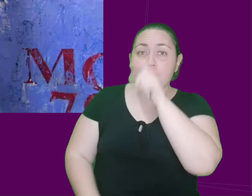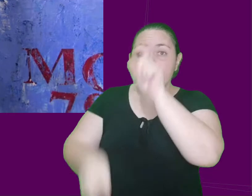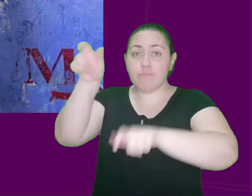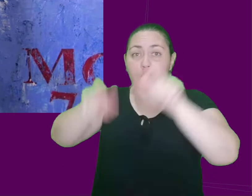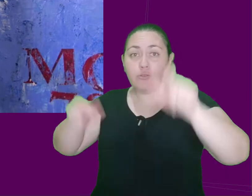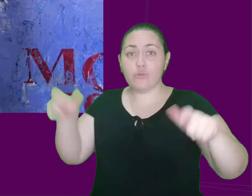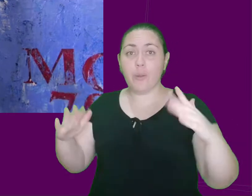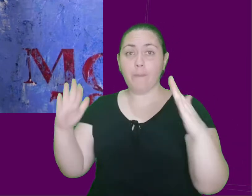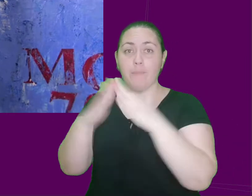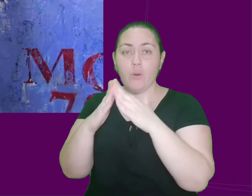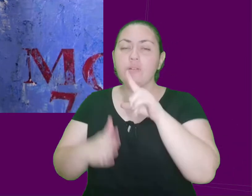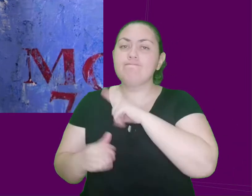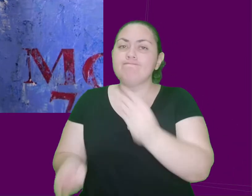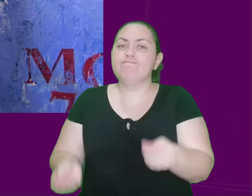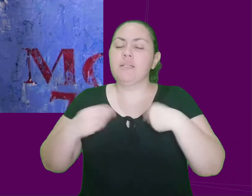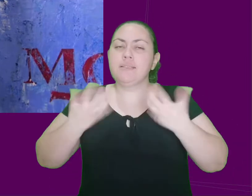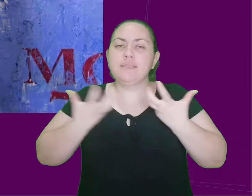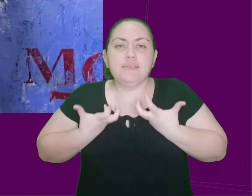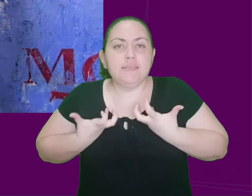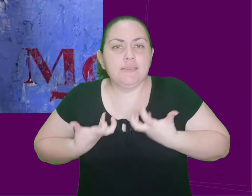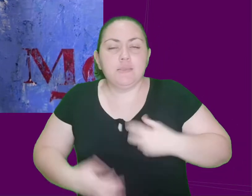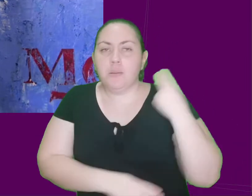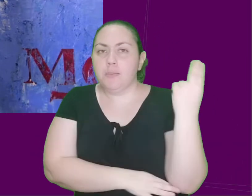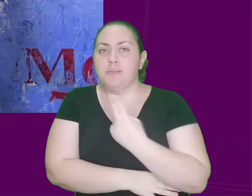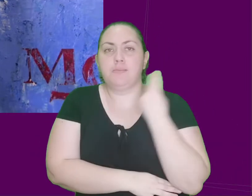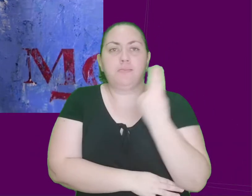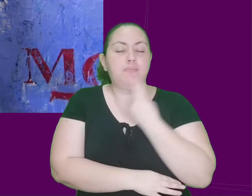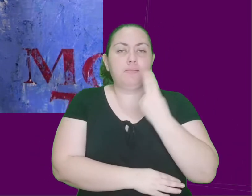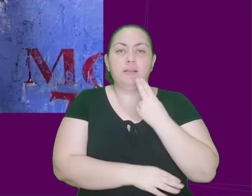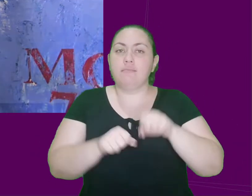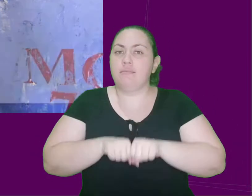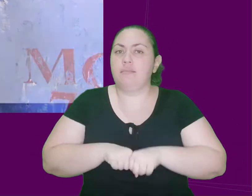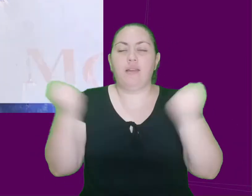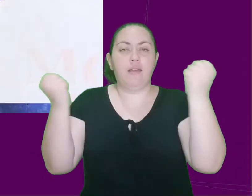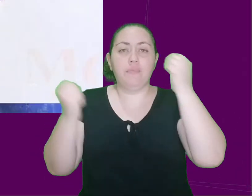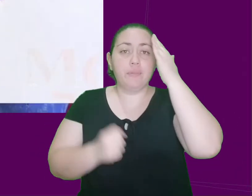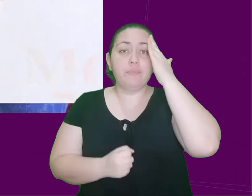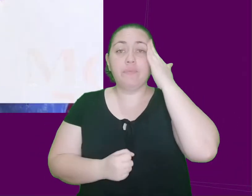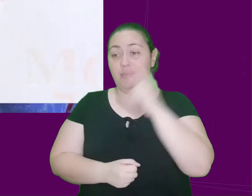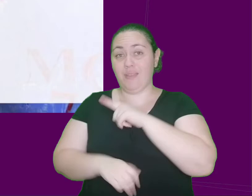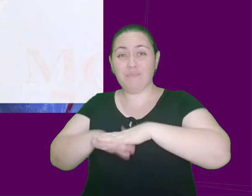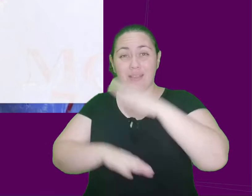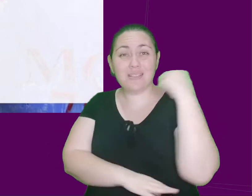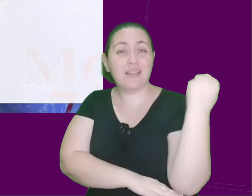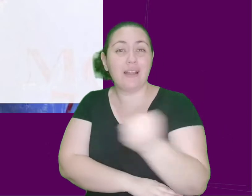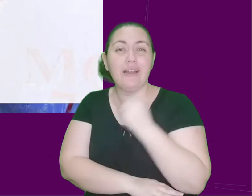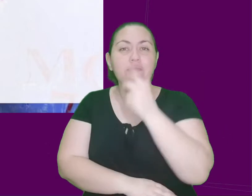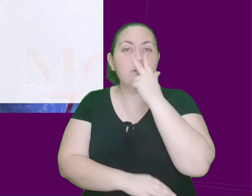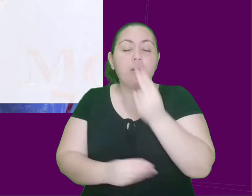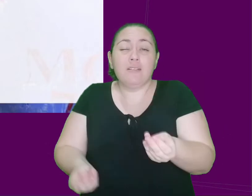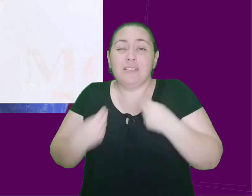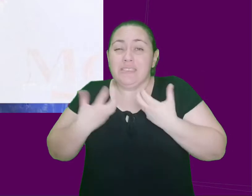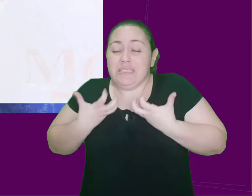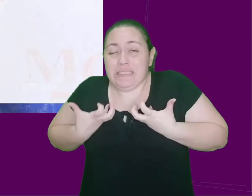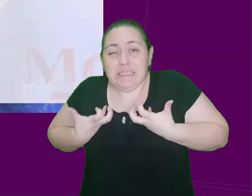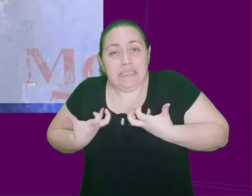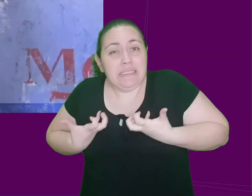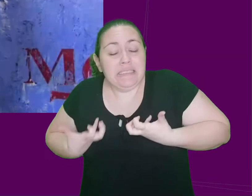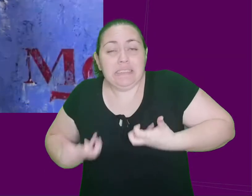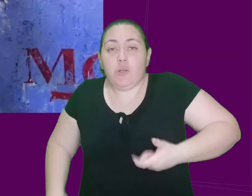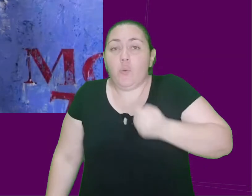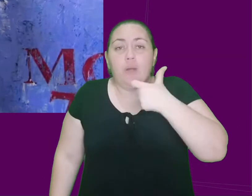habitantes desse espaço, eles eram acometidos por um cansaço destruidor. Nos casos mais graves é um cansaço que